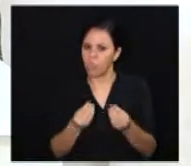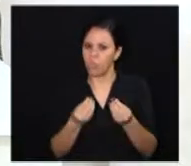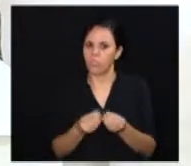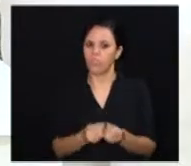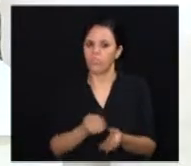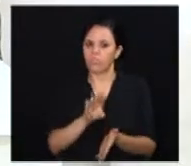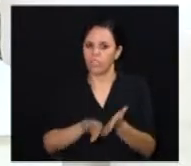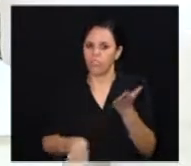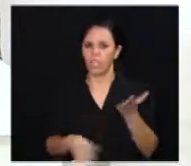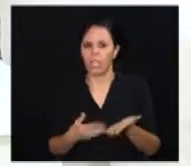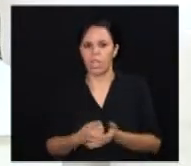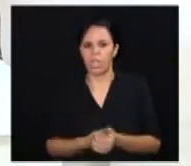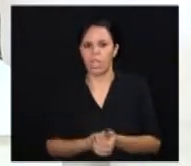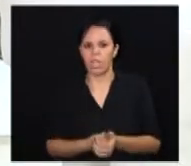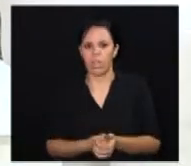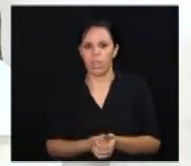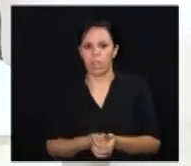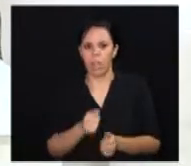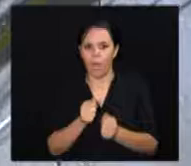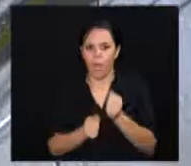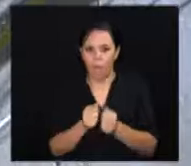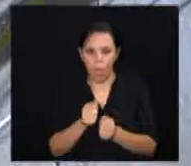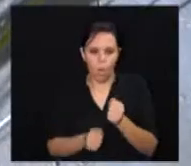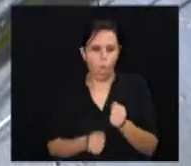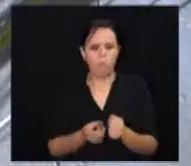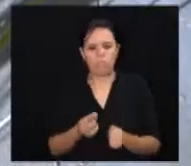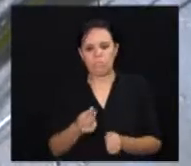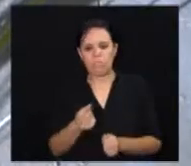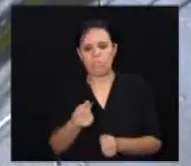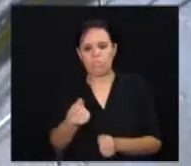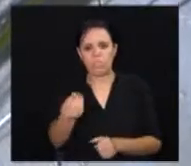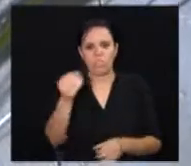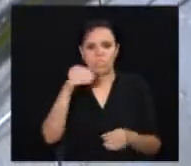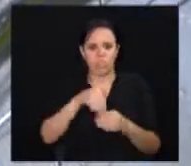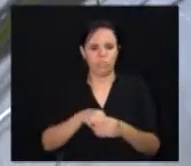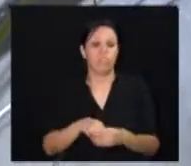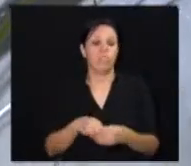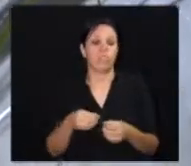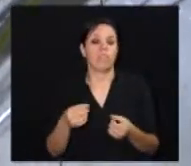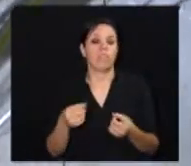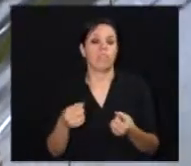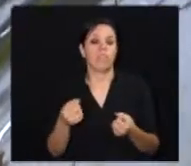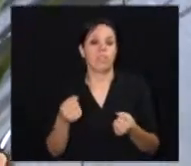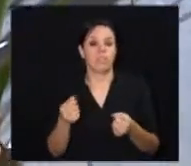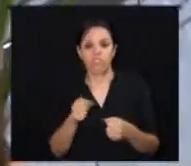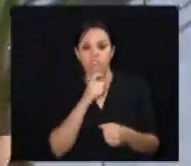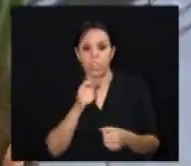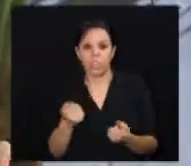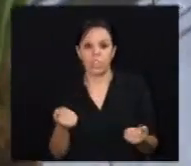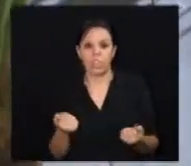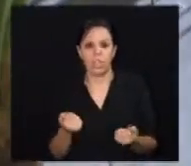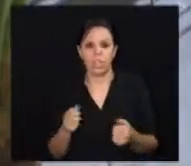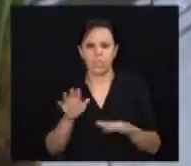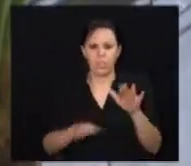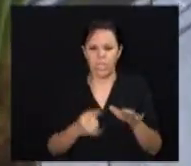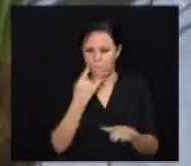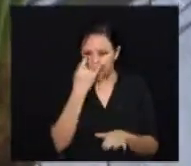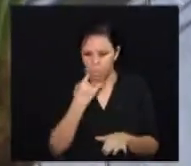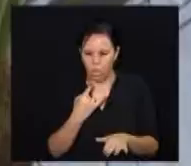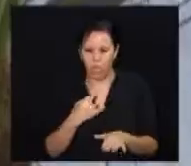a azedar as coisas. O arroz, por exemplo, ele dura muito mais tempo na geladeira se ele não tiver cebola. Existem várias coisas que a cebola